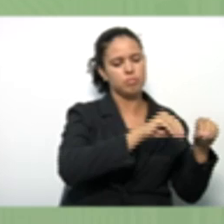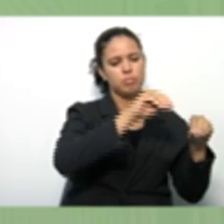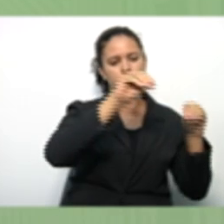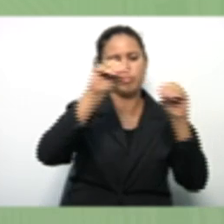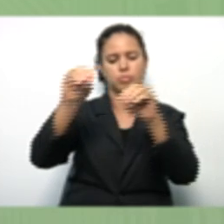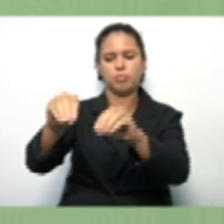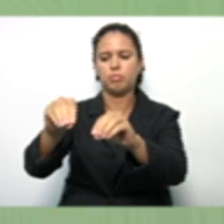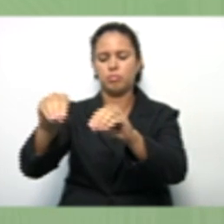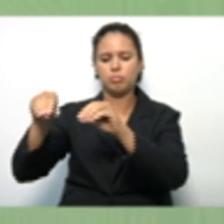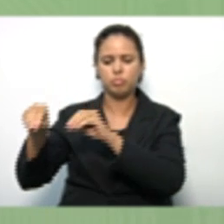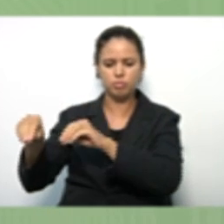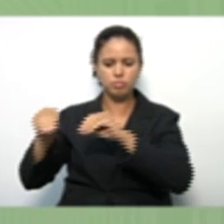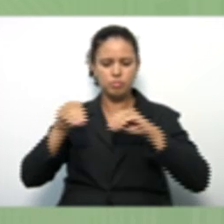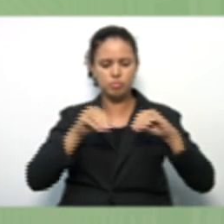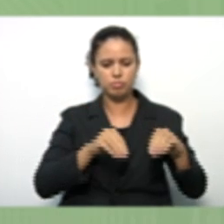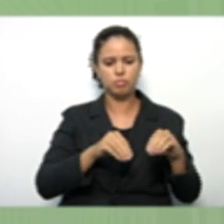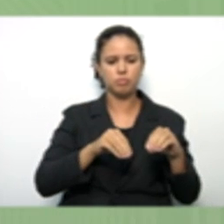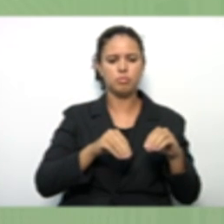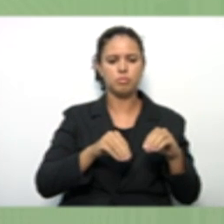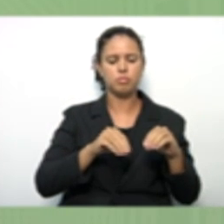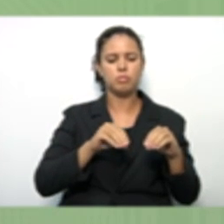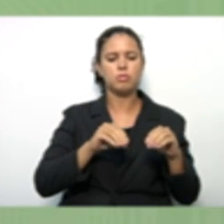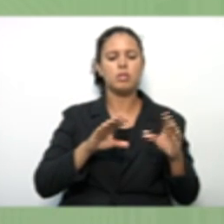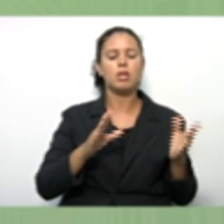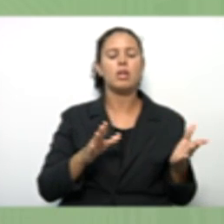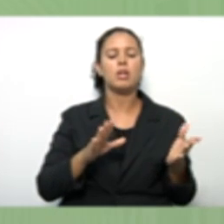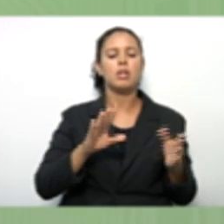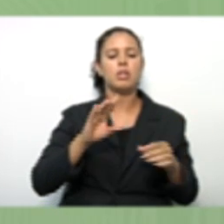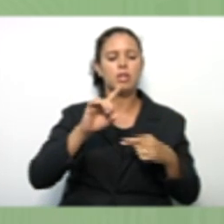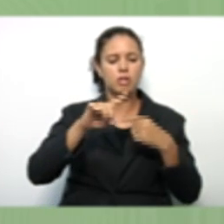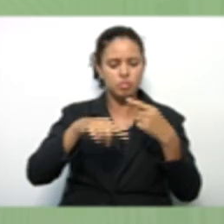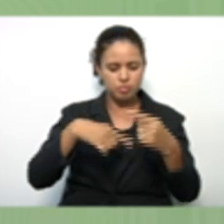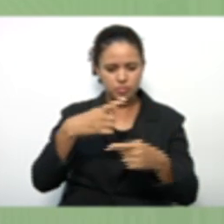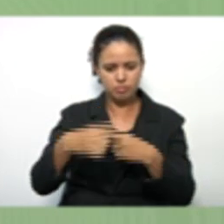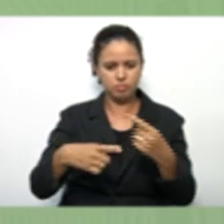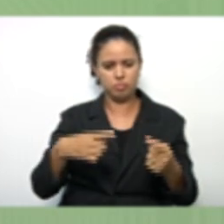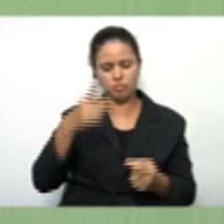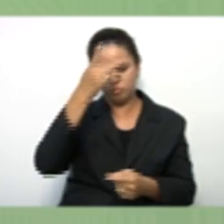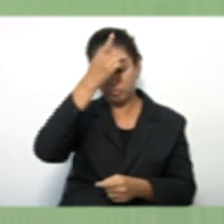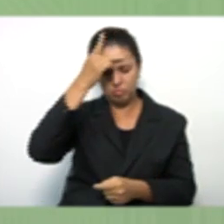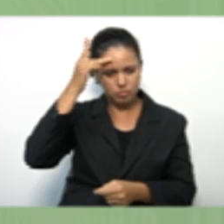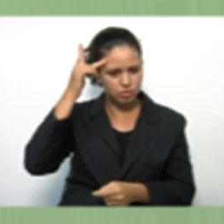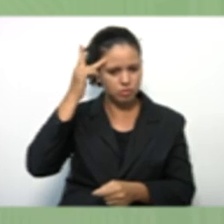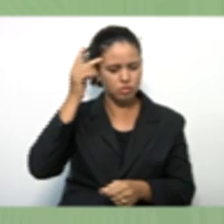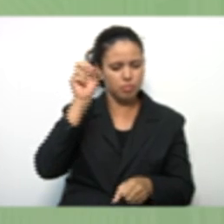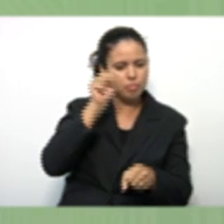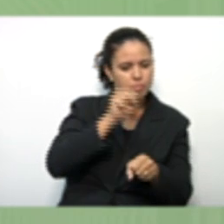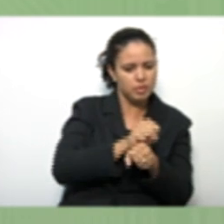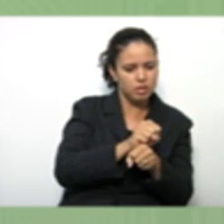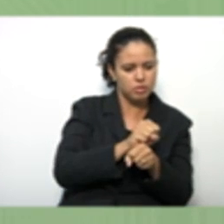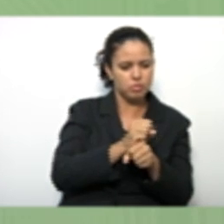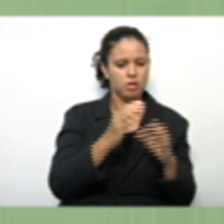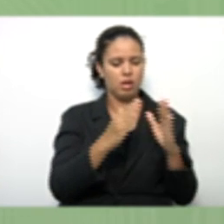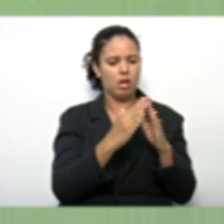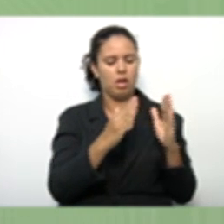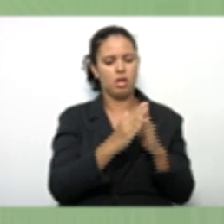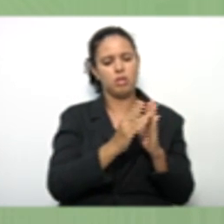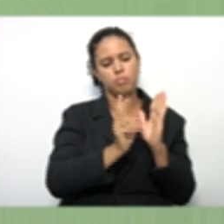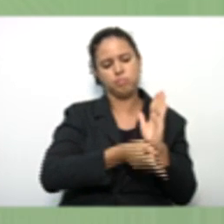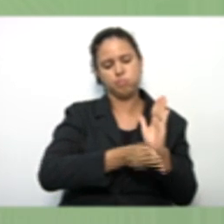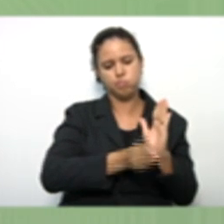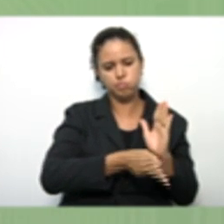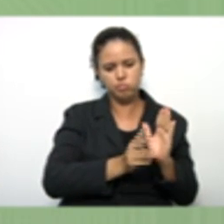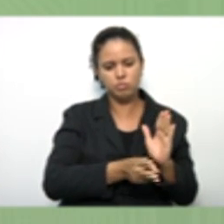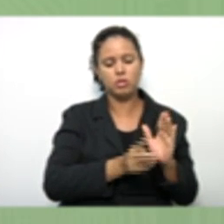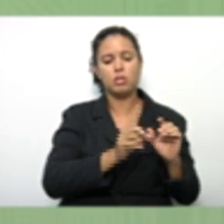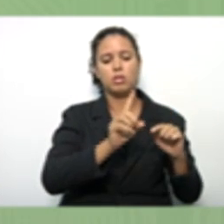Quando ele parou de ser nômade, o que aconteceu? Ele firmou, né, sua residência em um local e, a